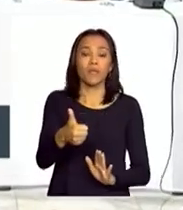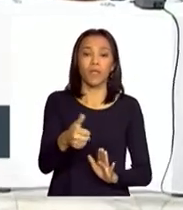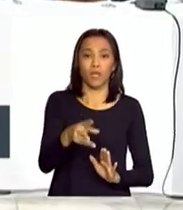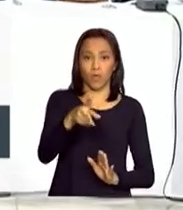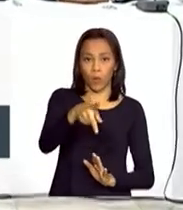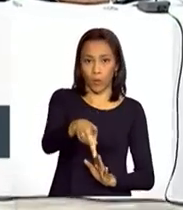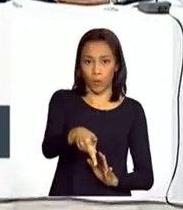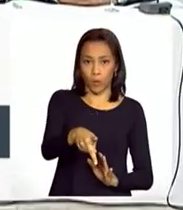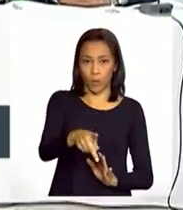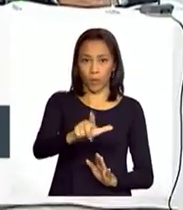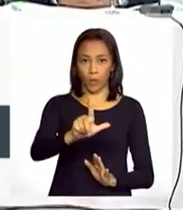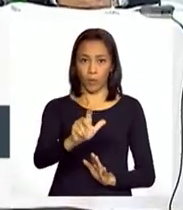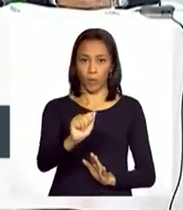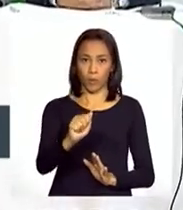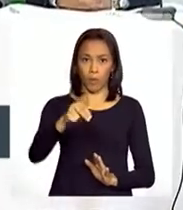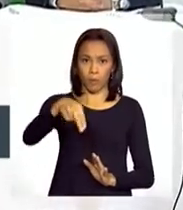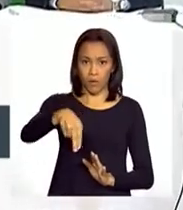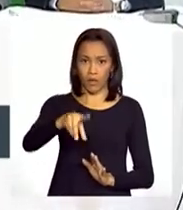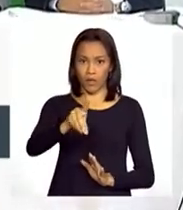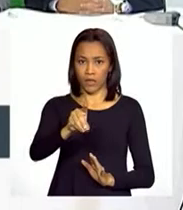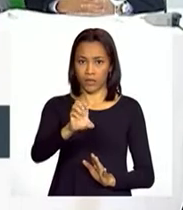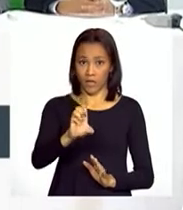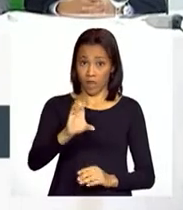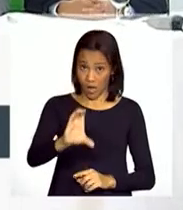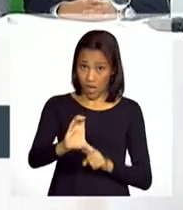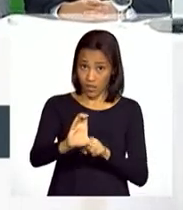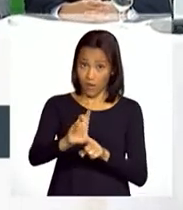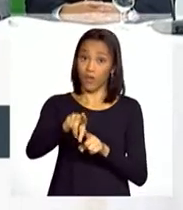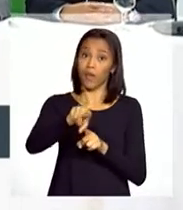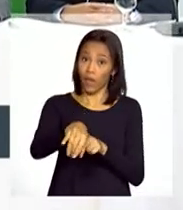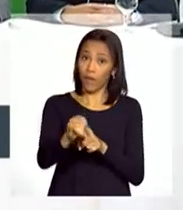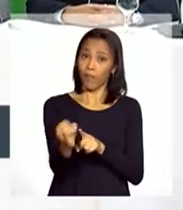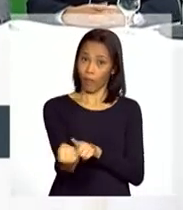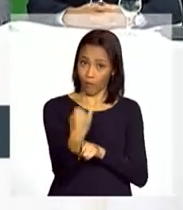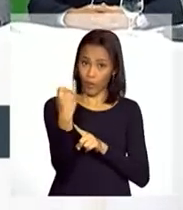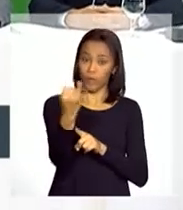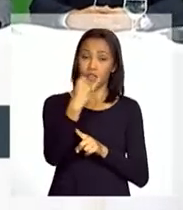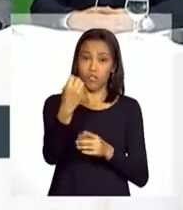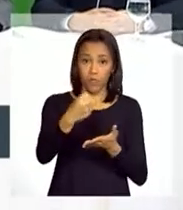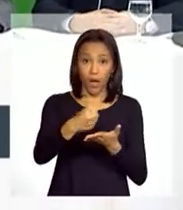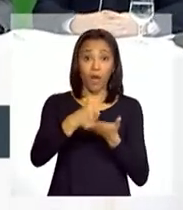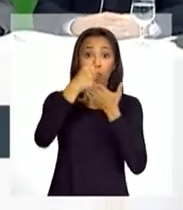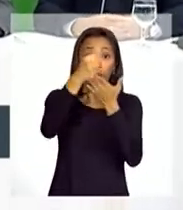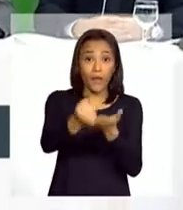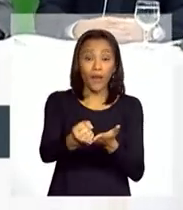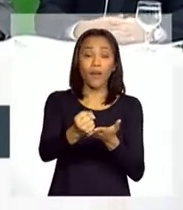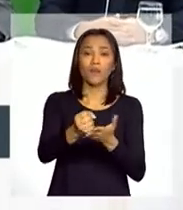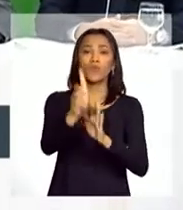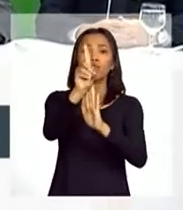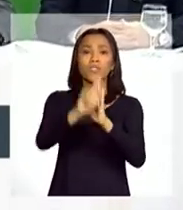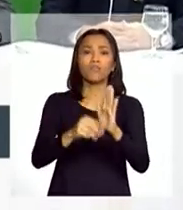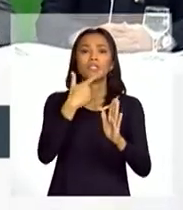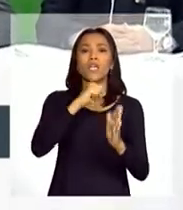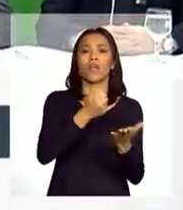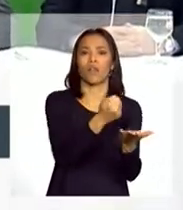esse plano que nós lançamos hoje Defesa do Consumidor e cidadania é um plano